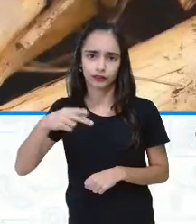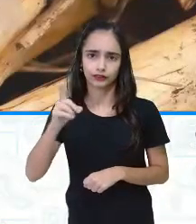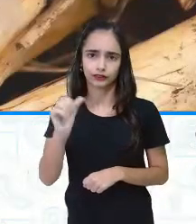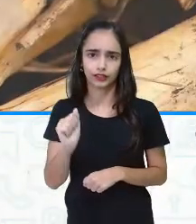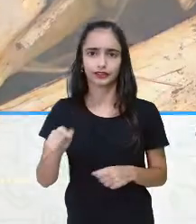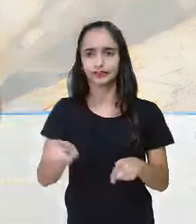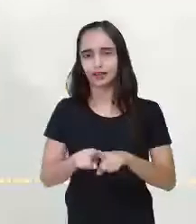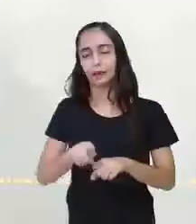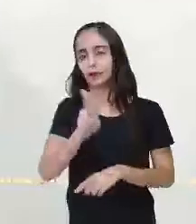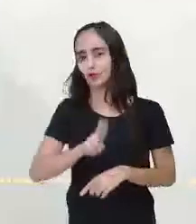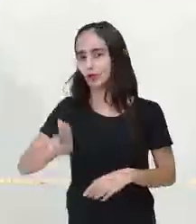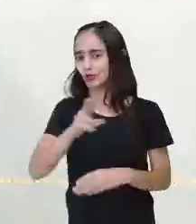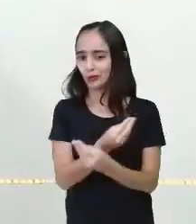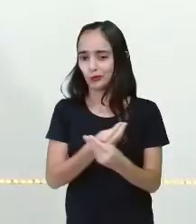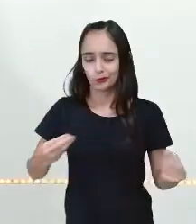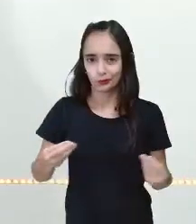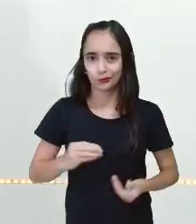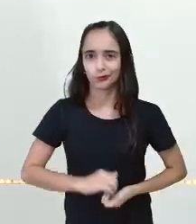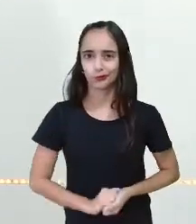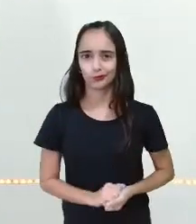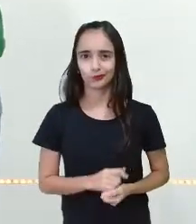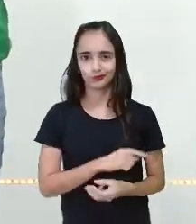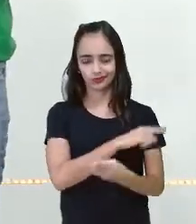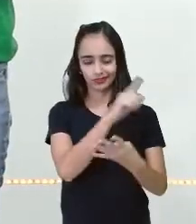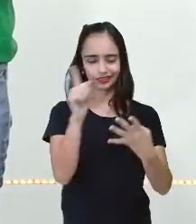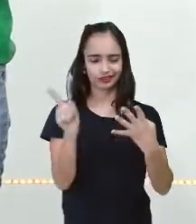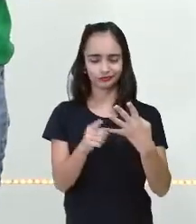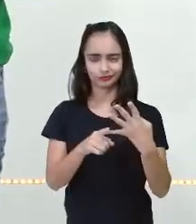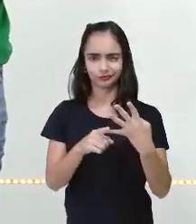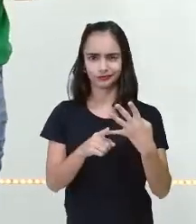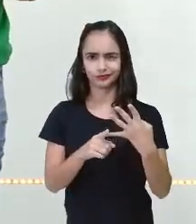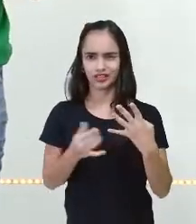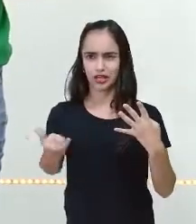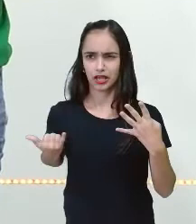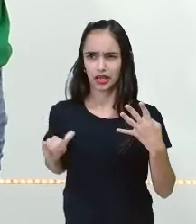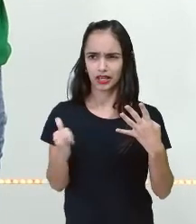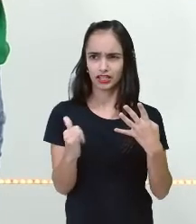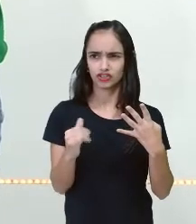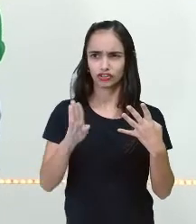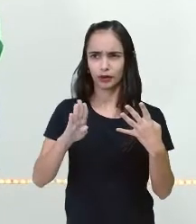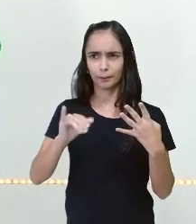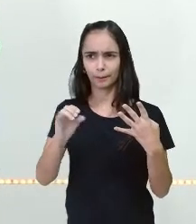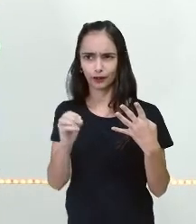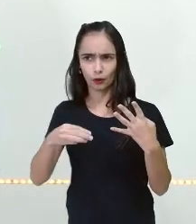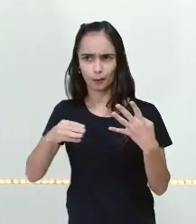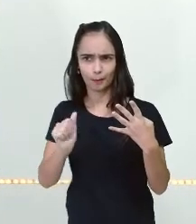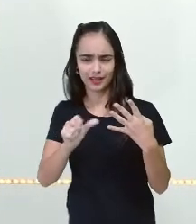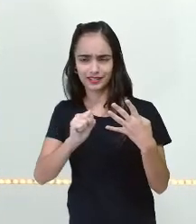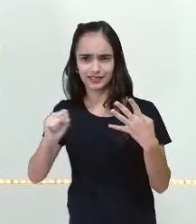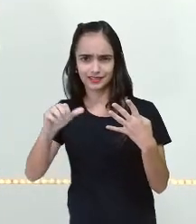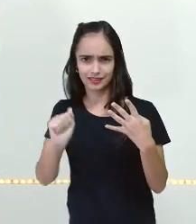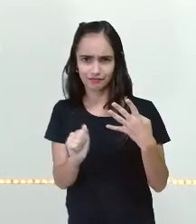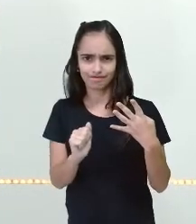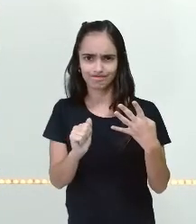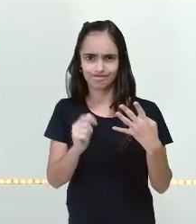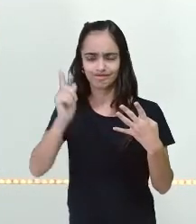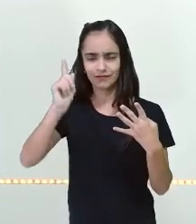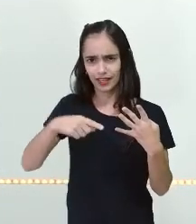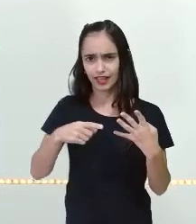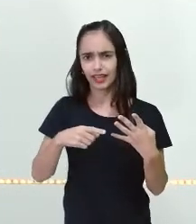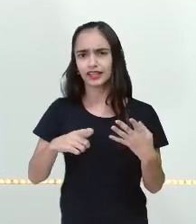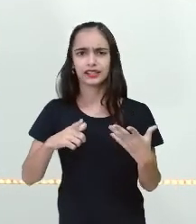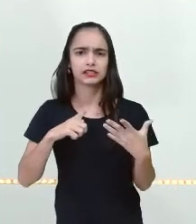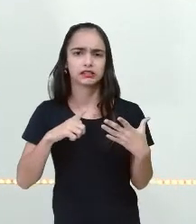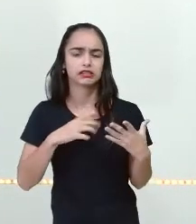eólica. Energia de biomassa. Quem já ouviu falar isso? Biomassa. Né? É a energia obtida através